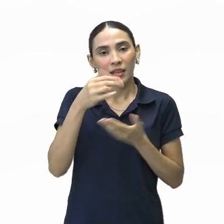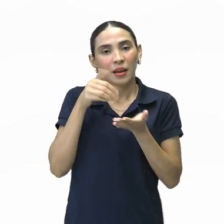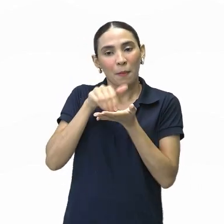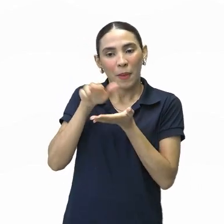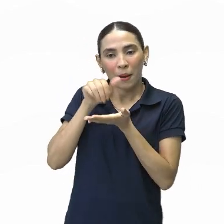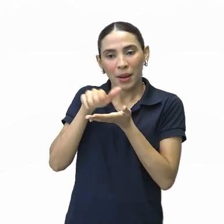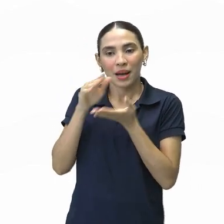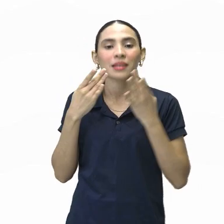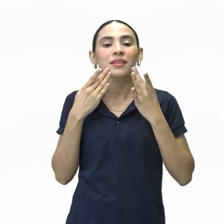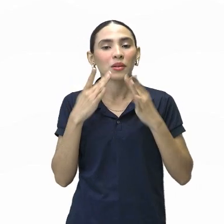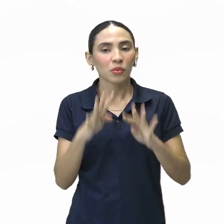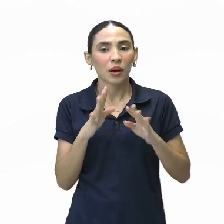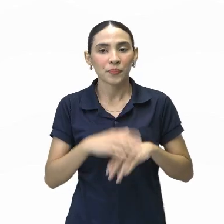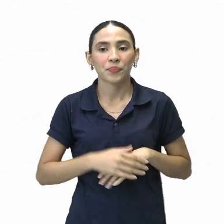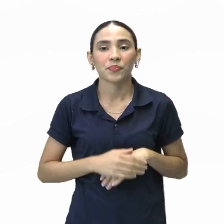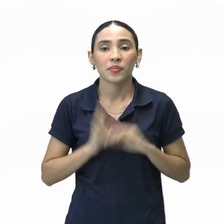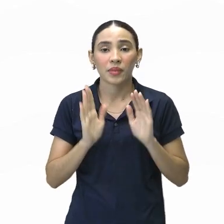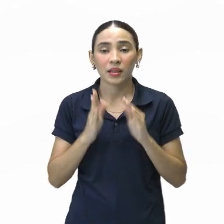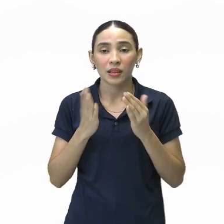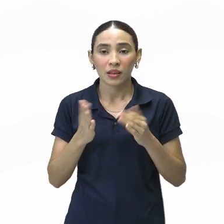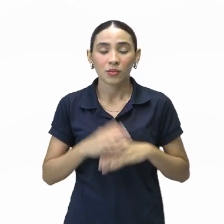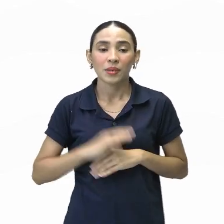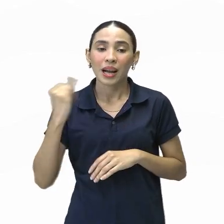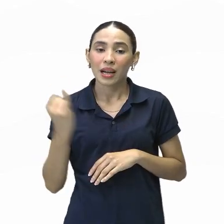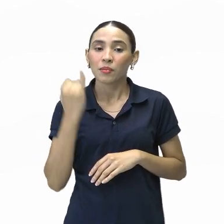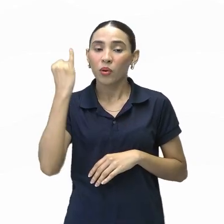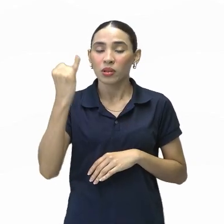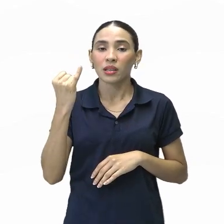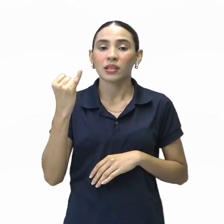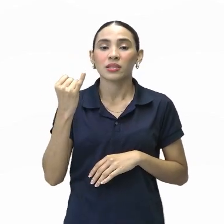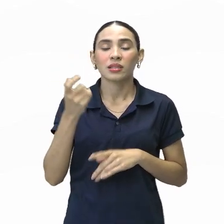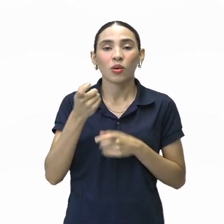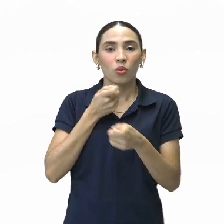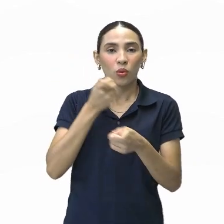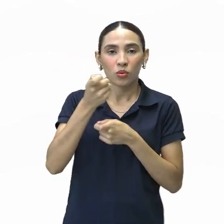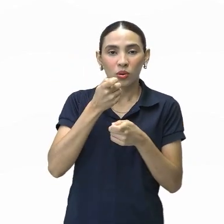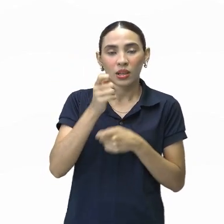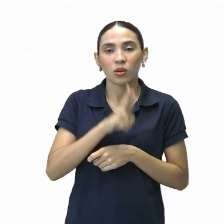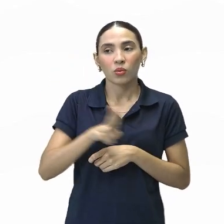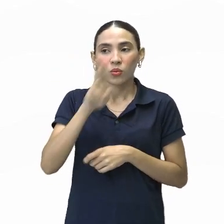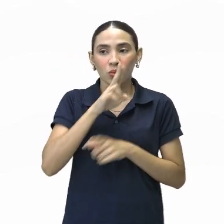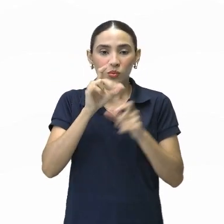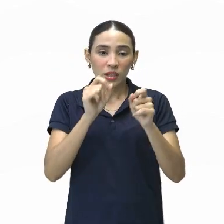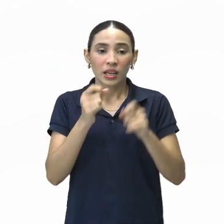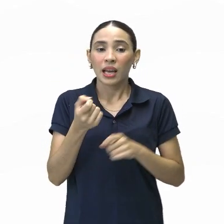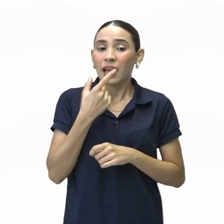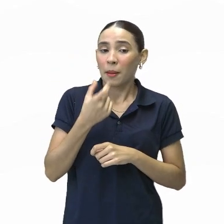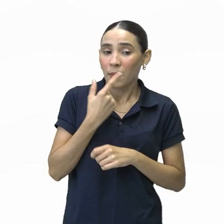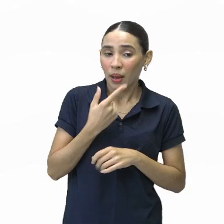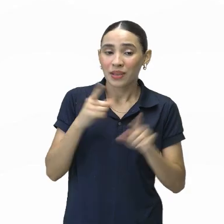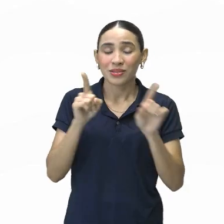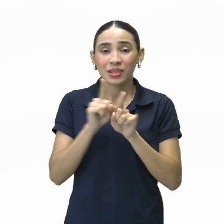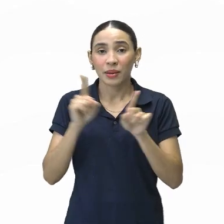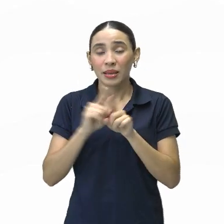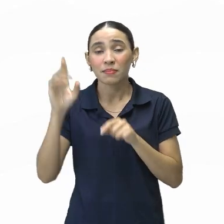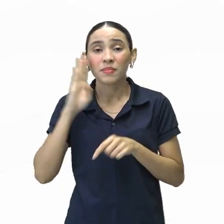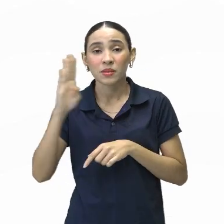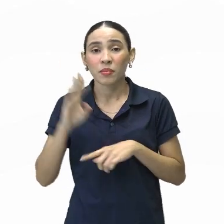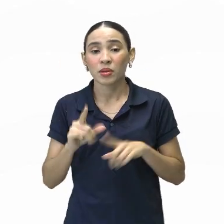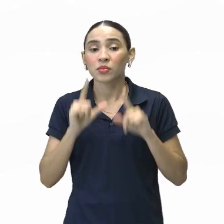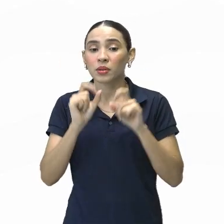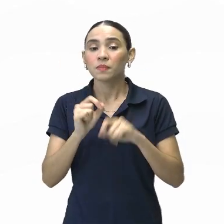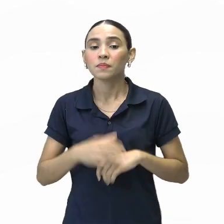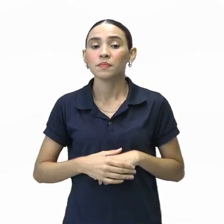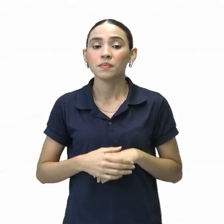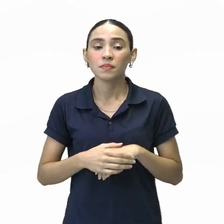eliminadas naturalmente. Daí a importância de se controlar o uso de antibióticos e, principalmente,